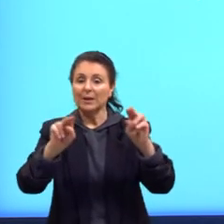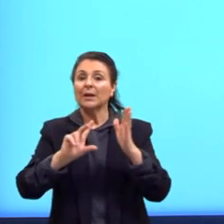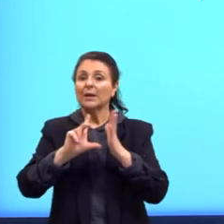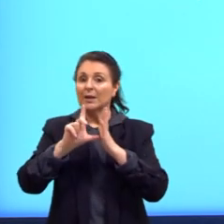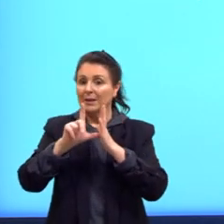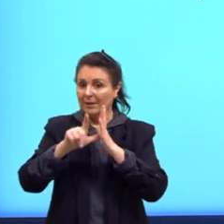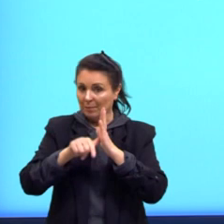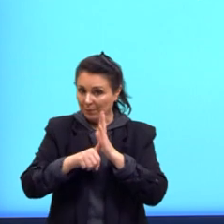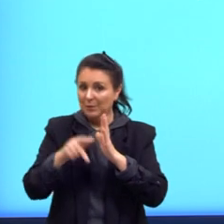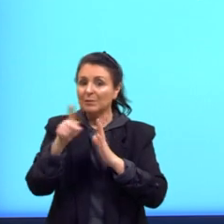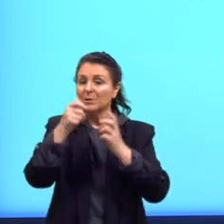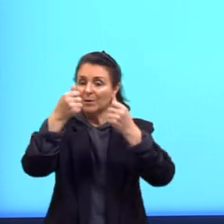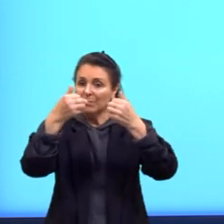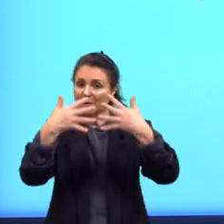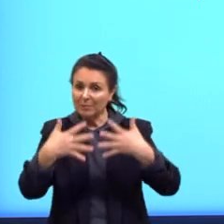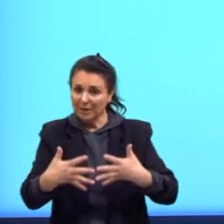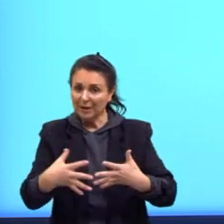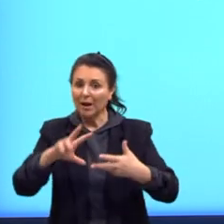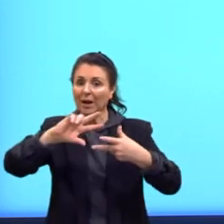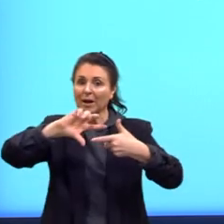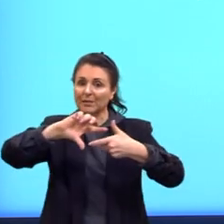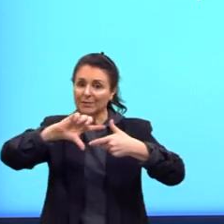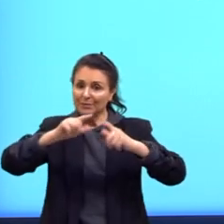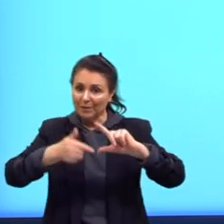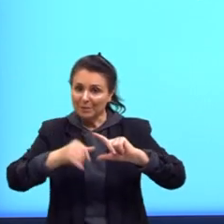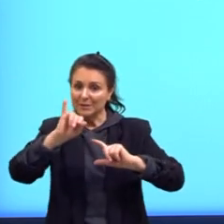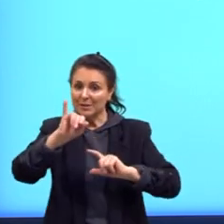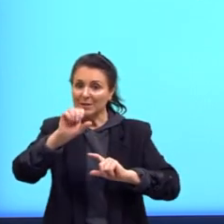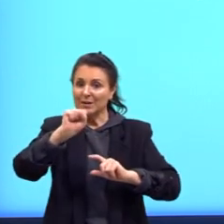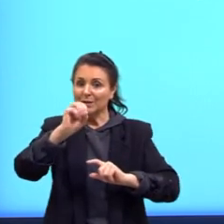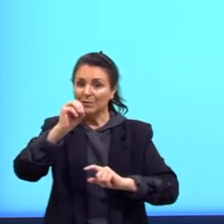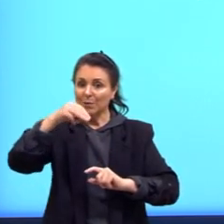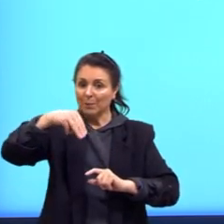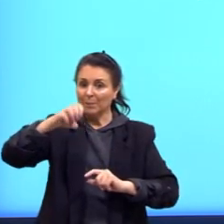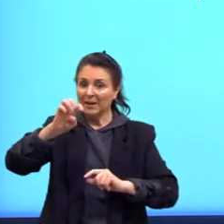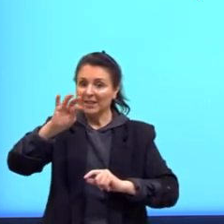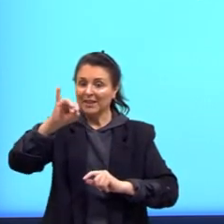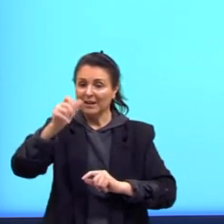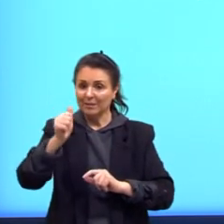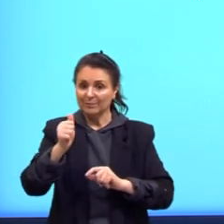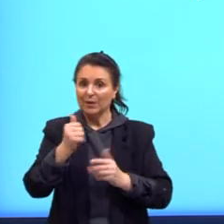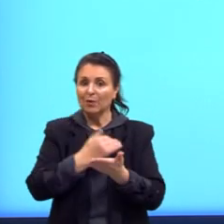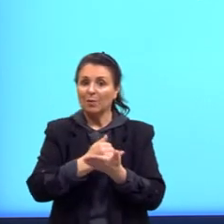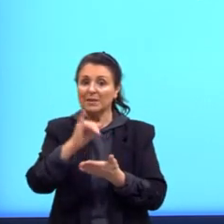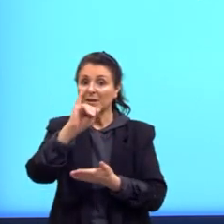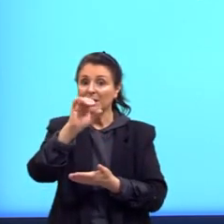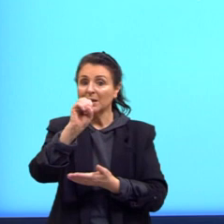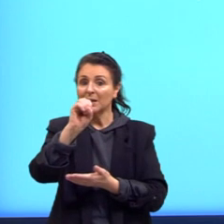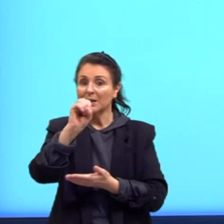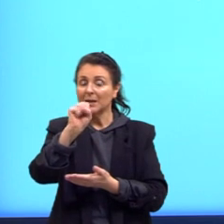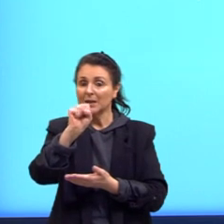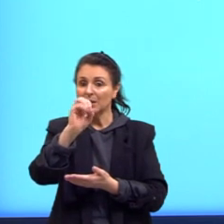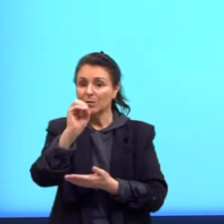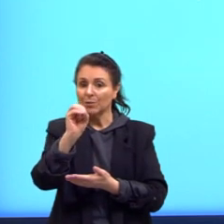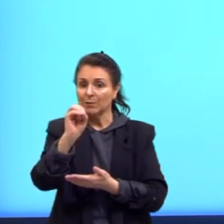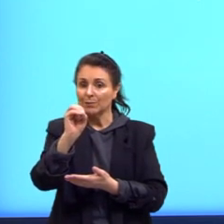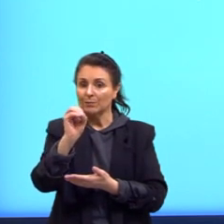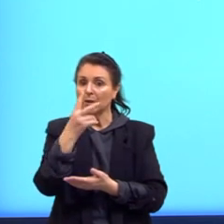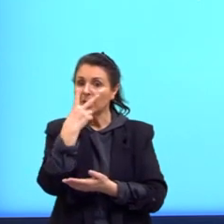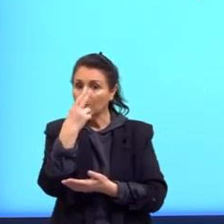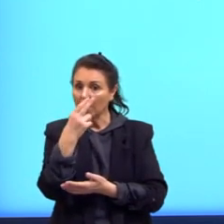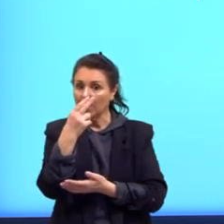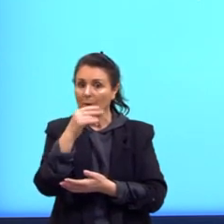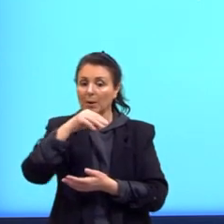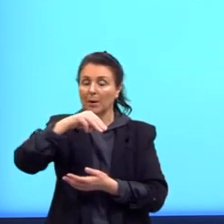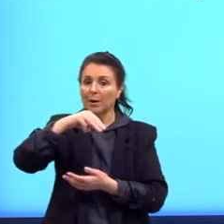Então quais são as formas de isometria isometria vende isso igual e meter ia